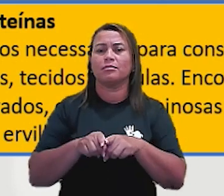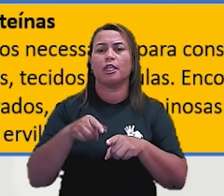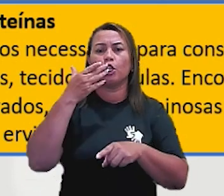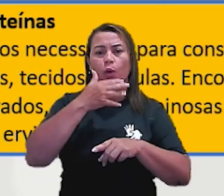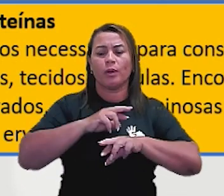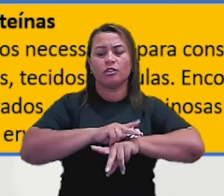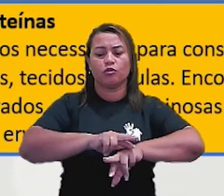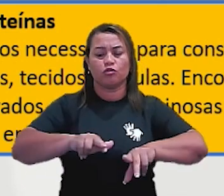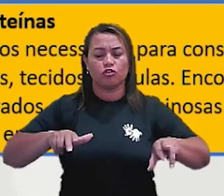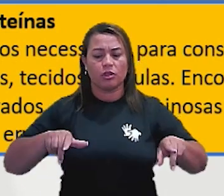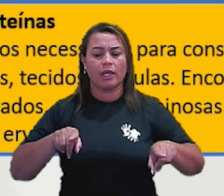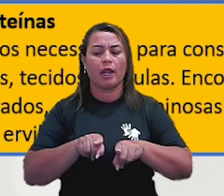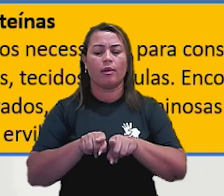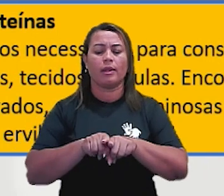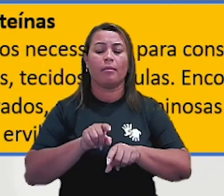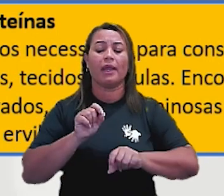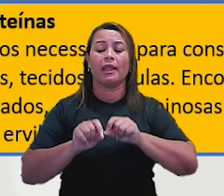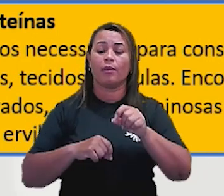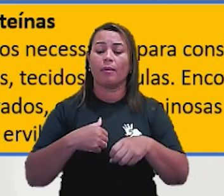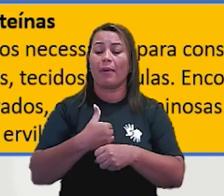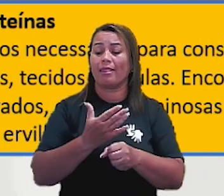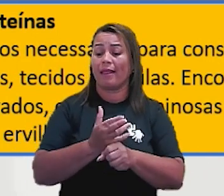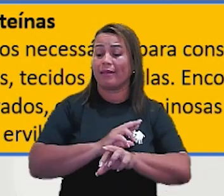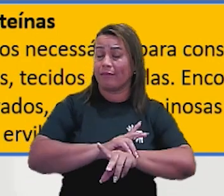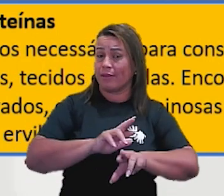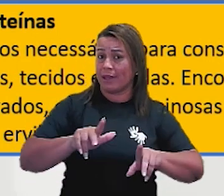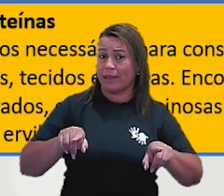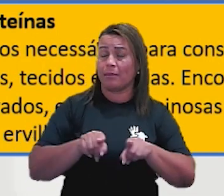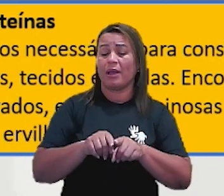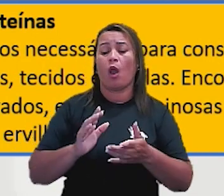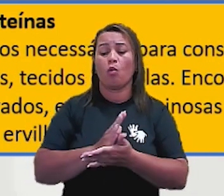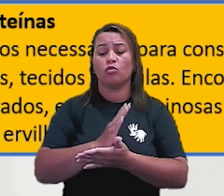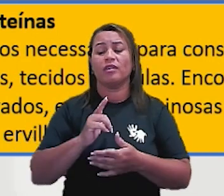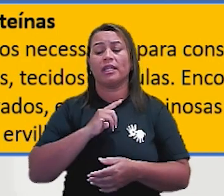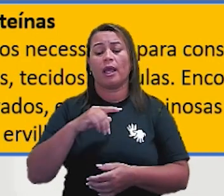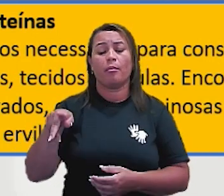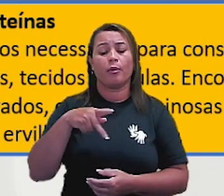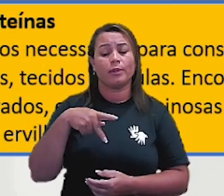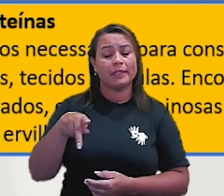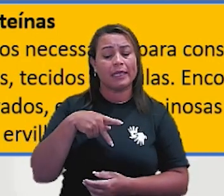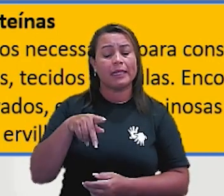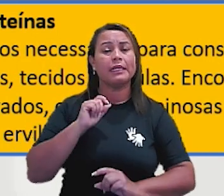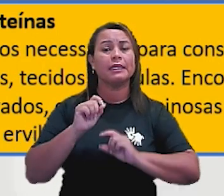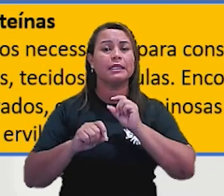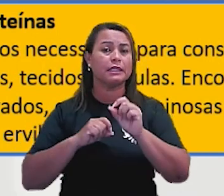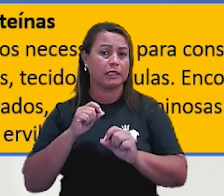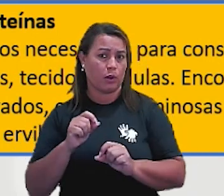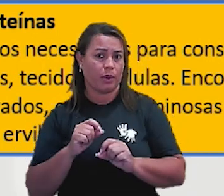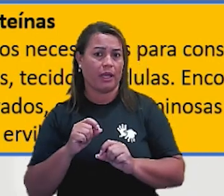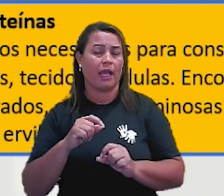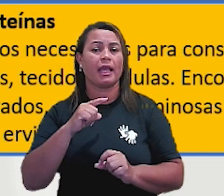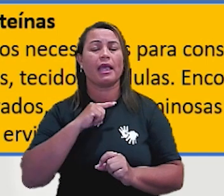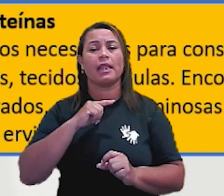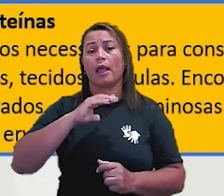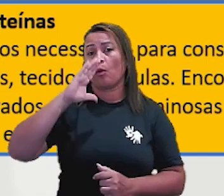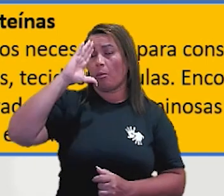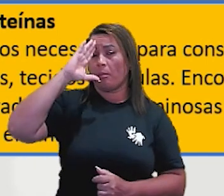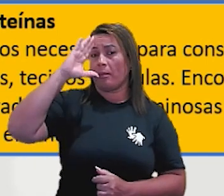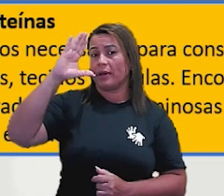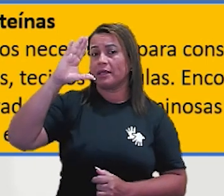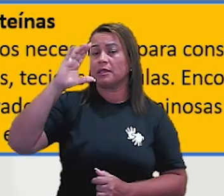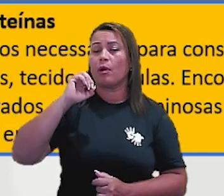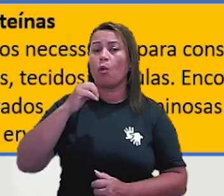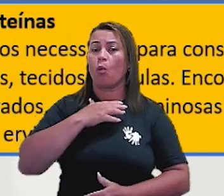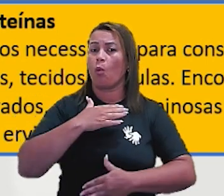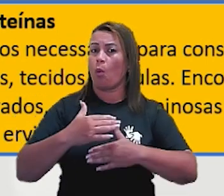né? Dependendo do produto, né? Vai ter aí a quantidade também de proteínas, né? Que são aqueles componentes dos alimentos que têm a função construtora para o